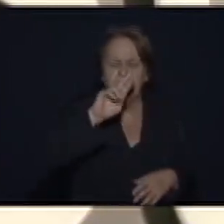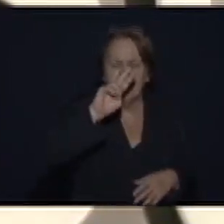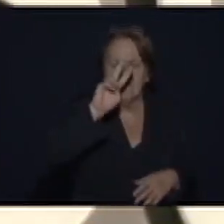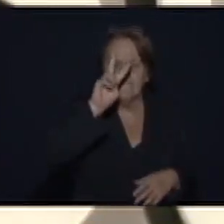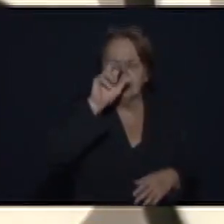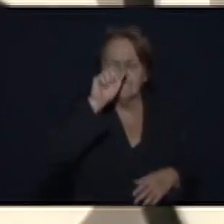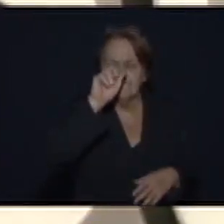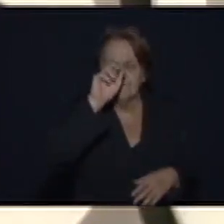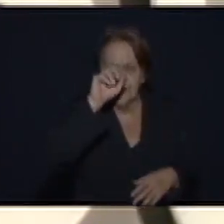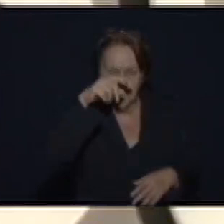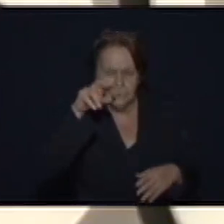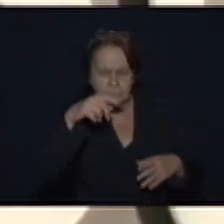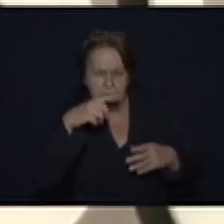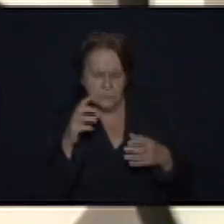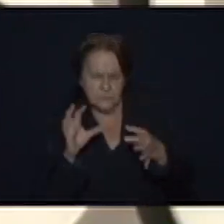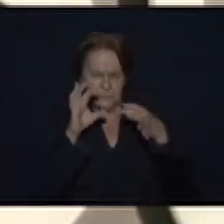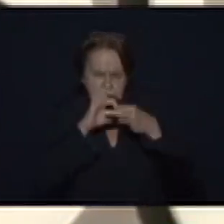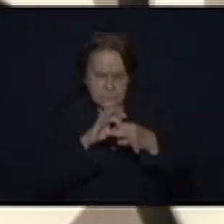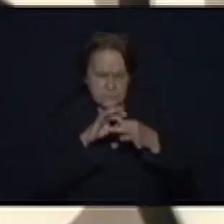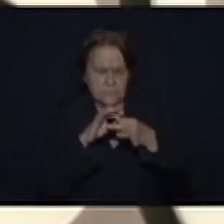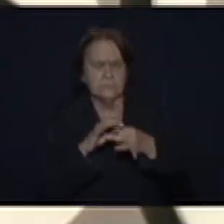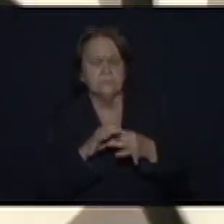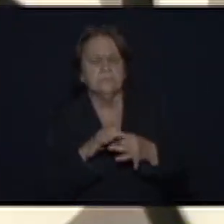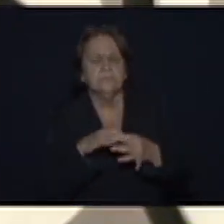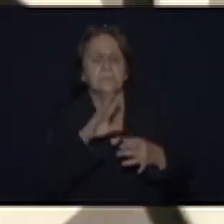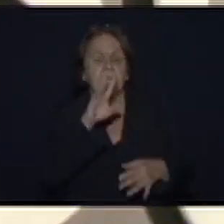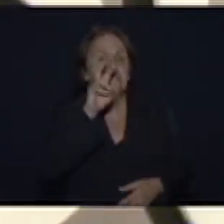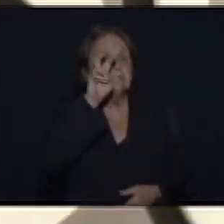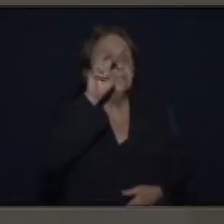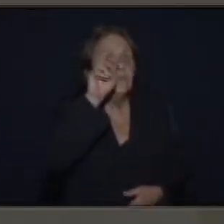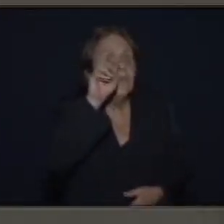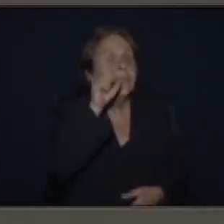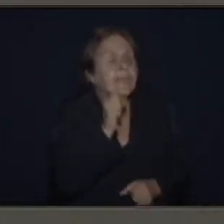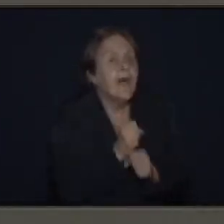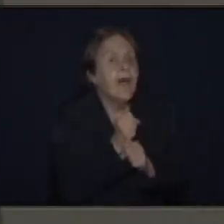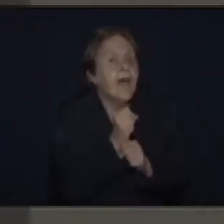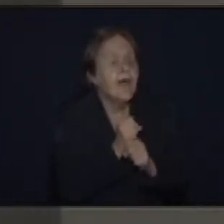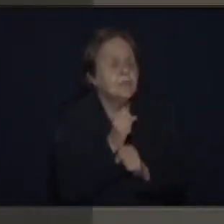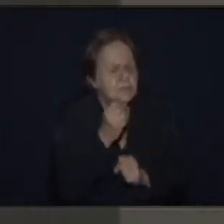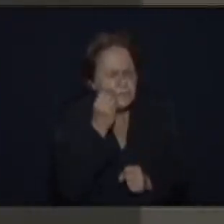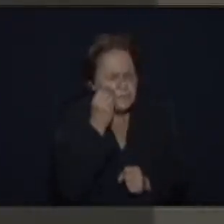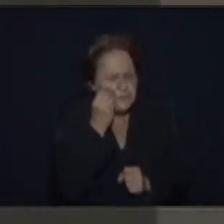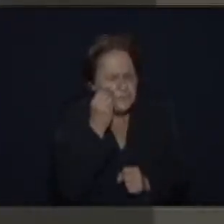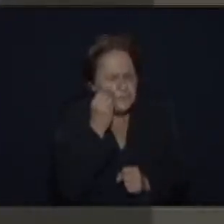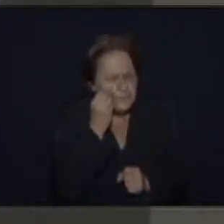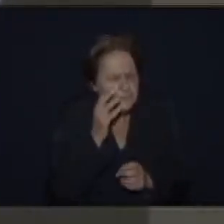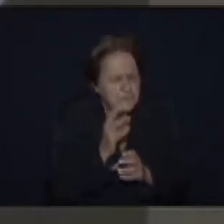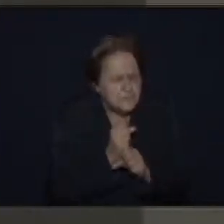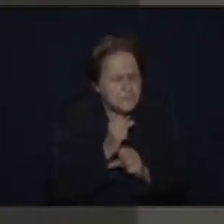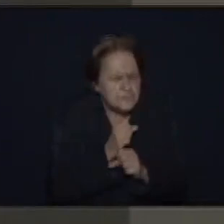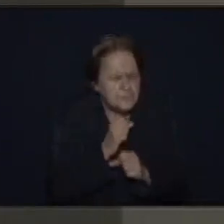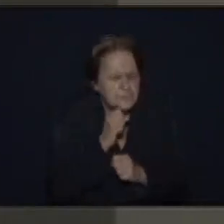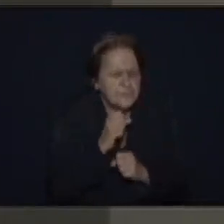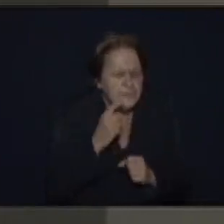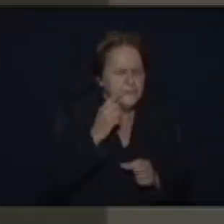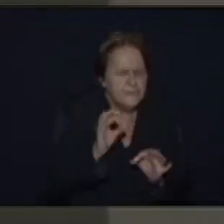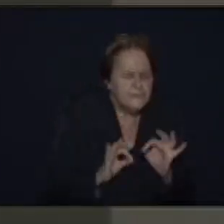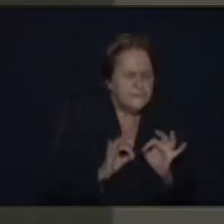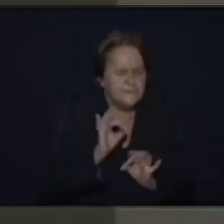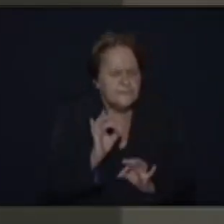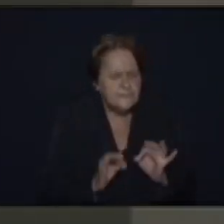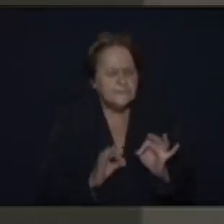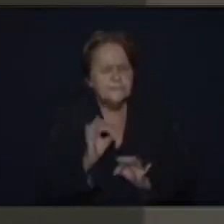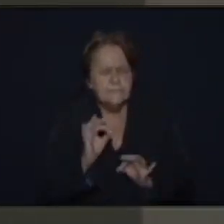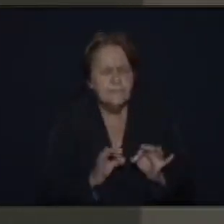50 anos para se fazer essa experiência e É a coisa interessante as coisas não terminam aí porque hoje